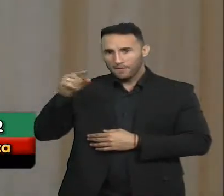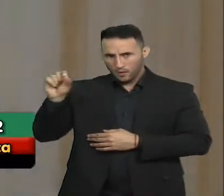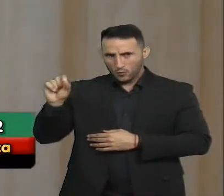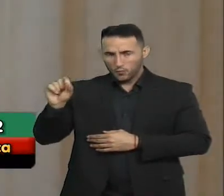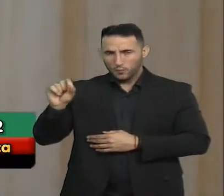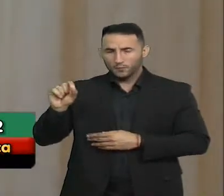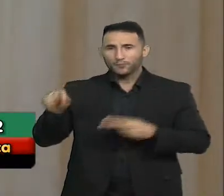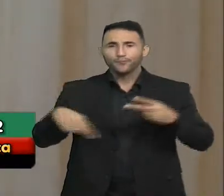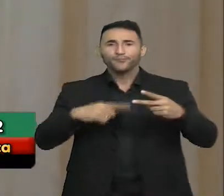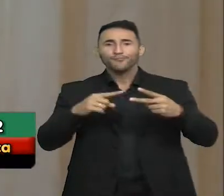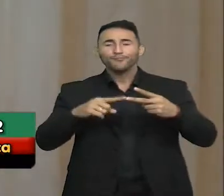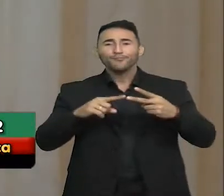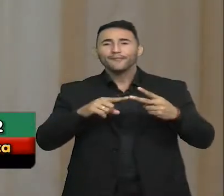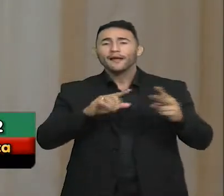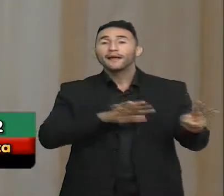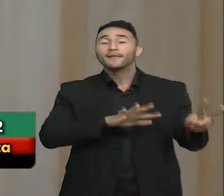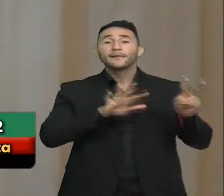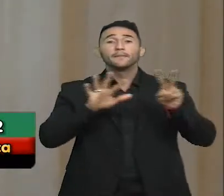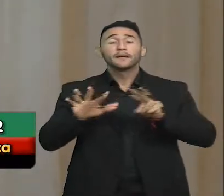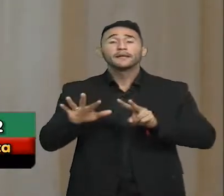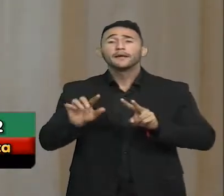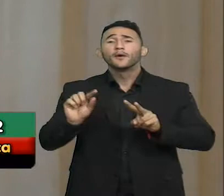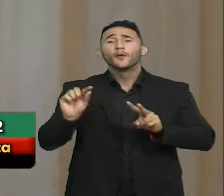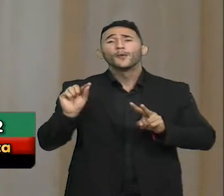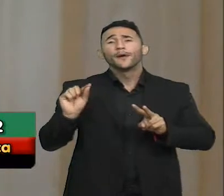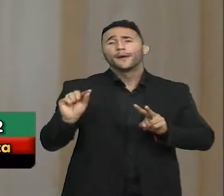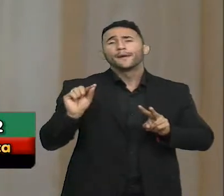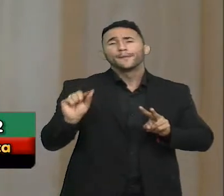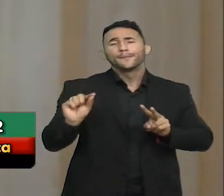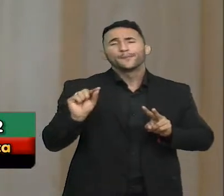E a semana